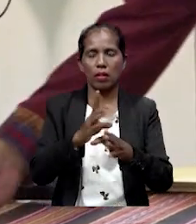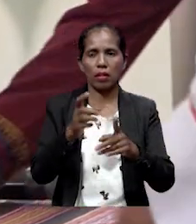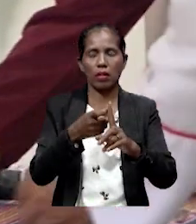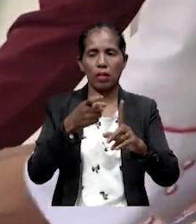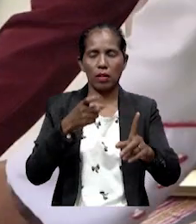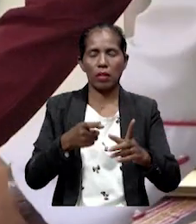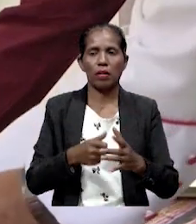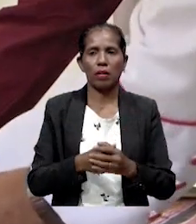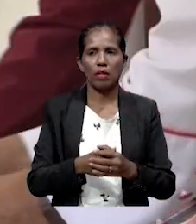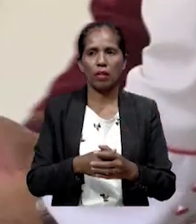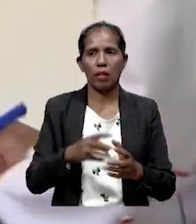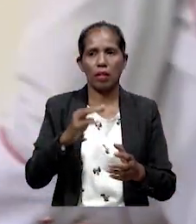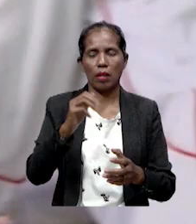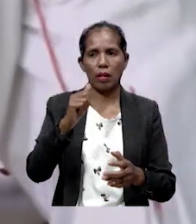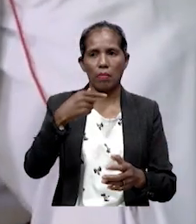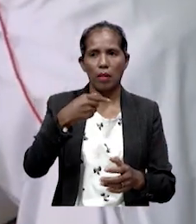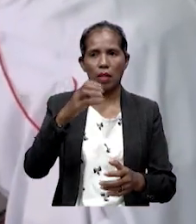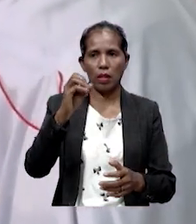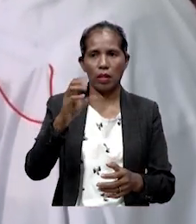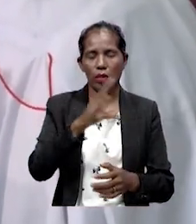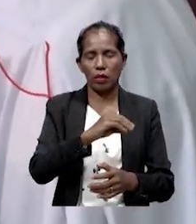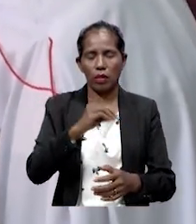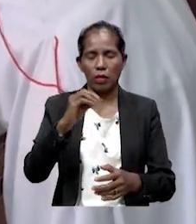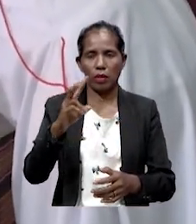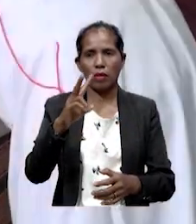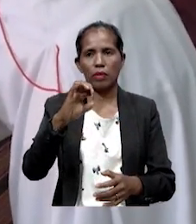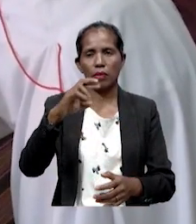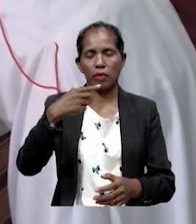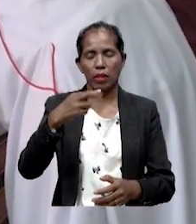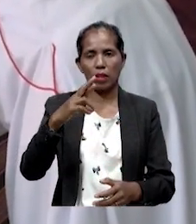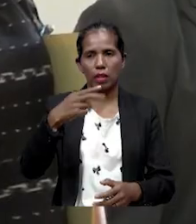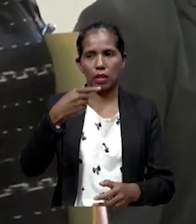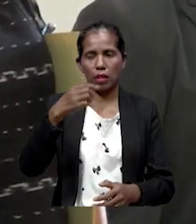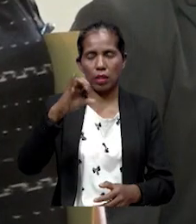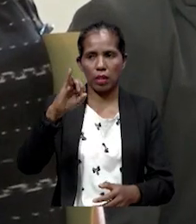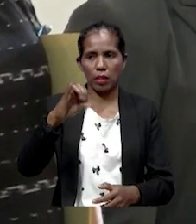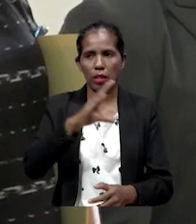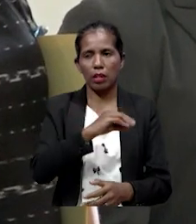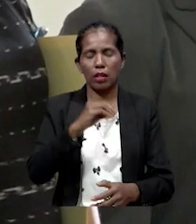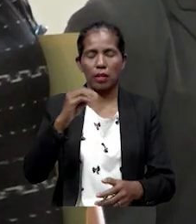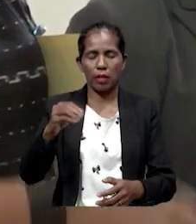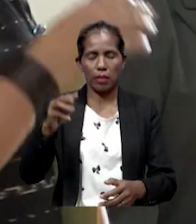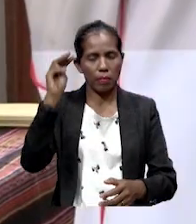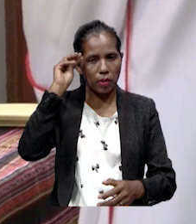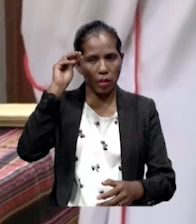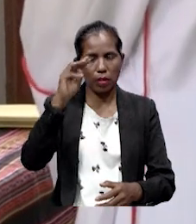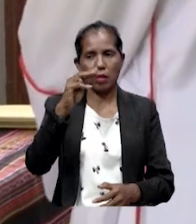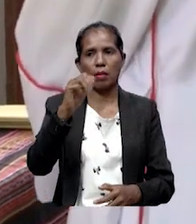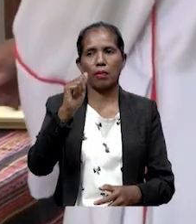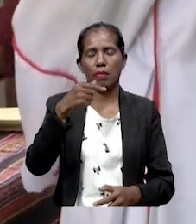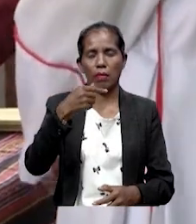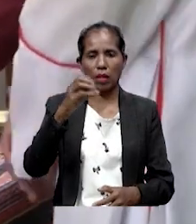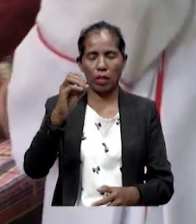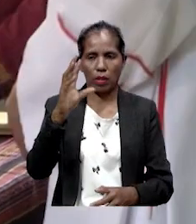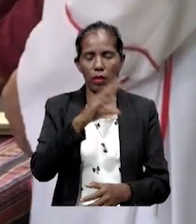sua eminência Magno Chanceler Dom Virgílio do Carmo da Silva SDB, sua eminência Magno Chanceler Cardeal